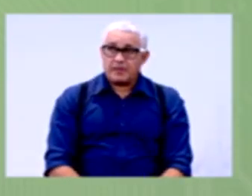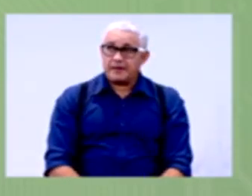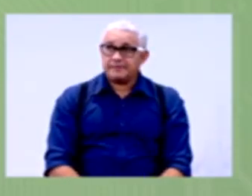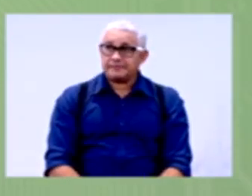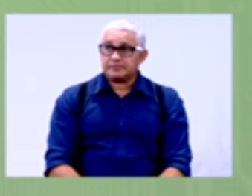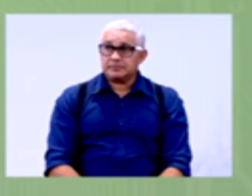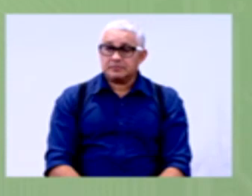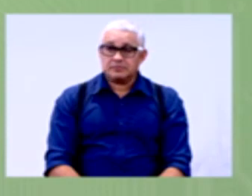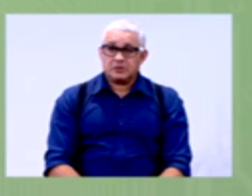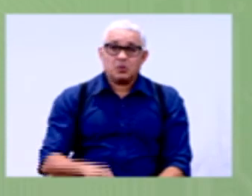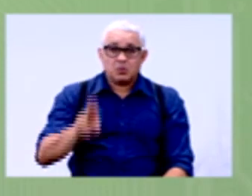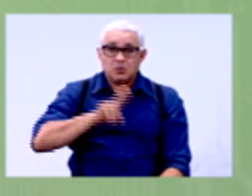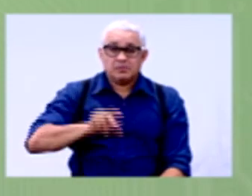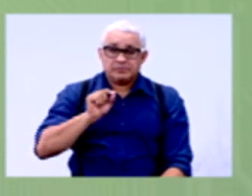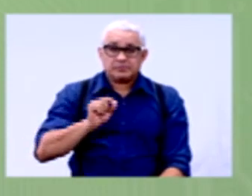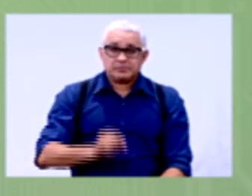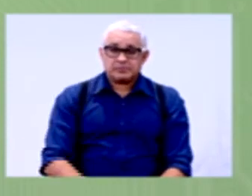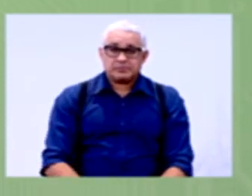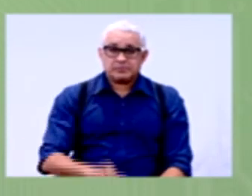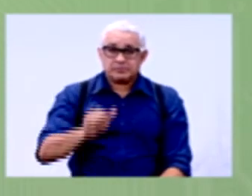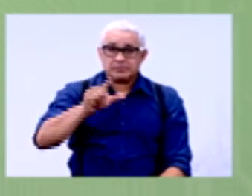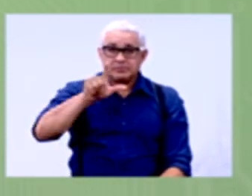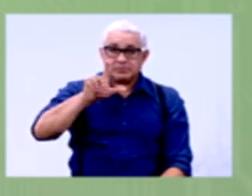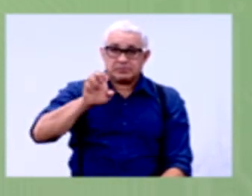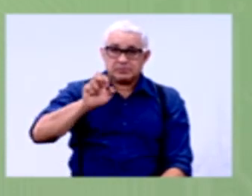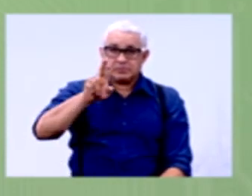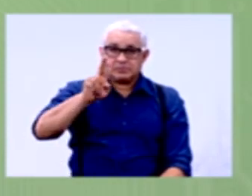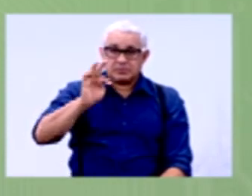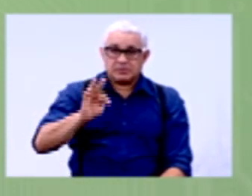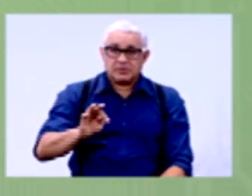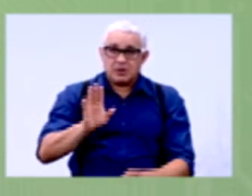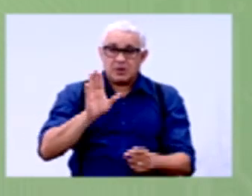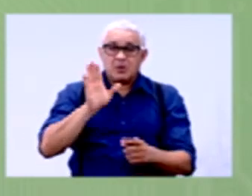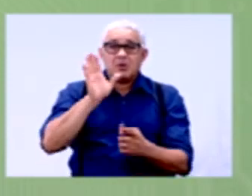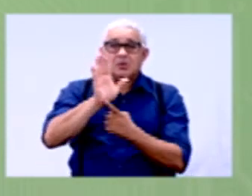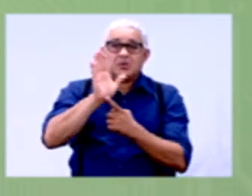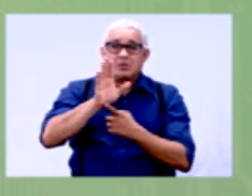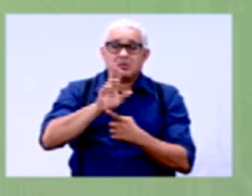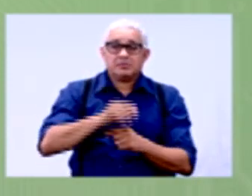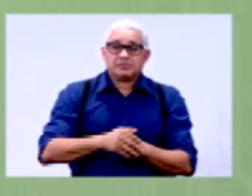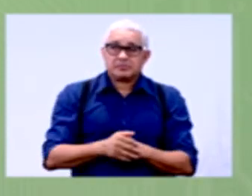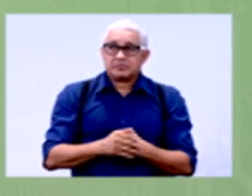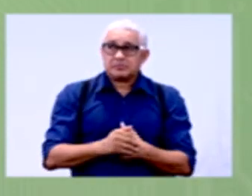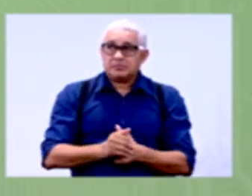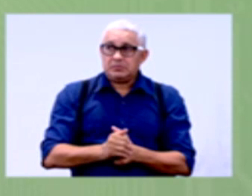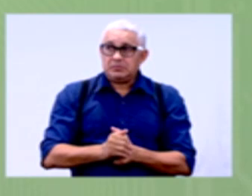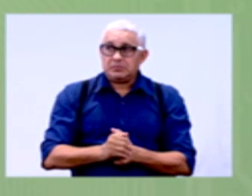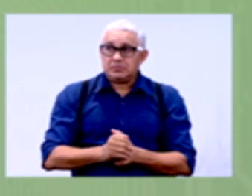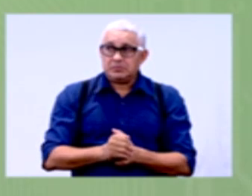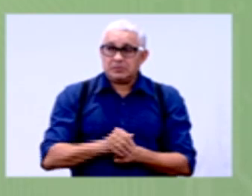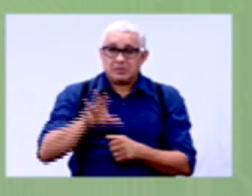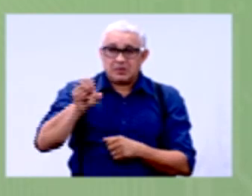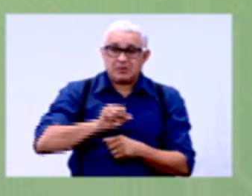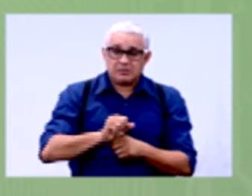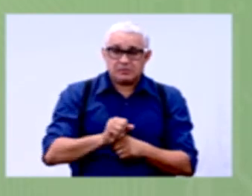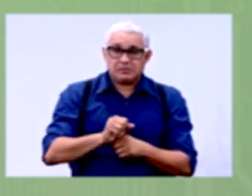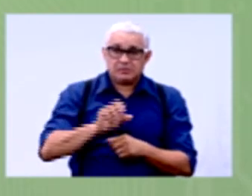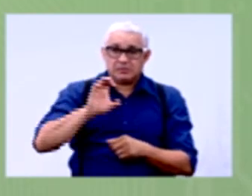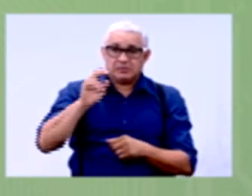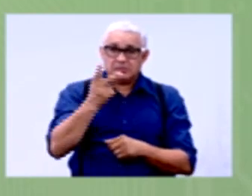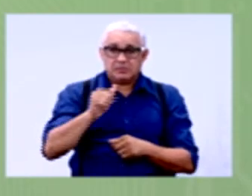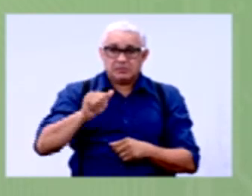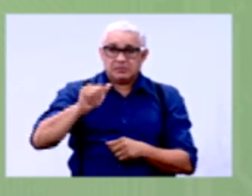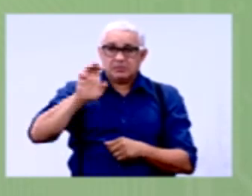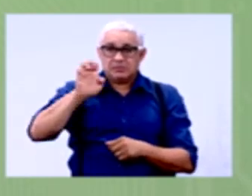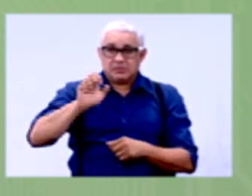Aqui nós temos um alerta para exibir o registro, que no caso a gente está pegando aqui pela chave, certo?